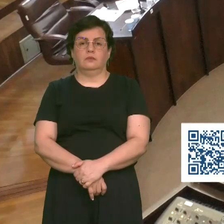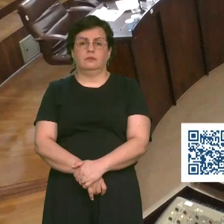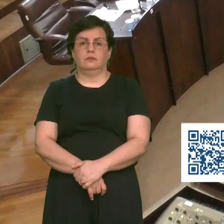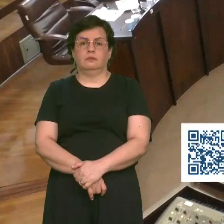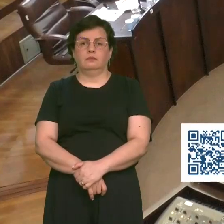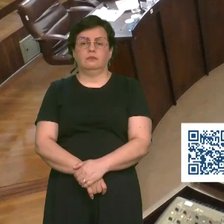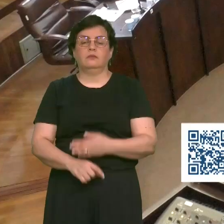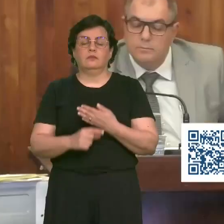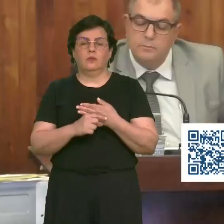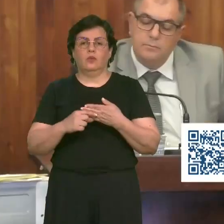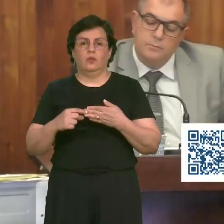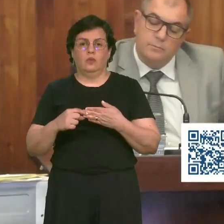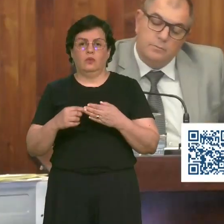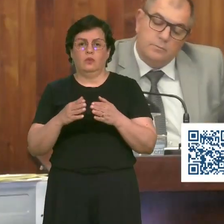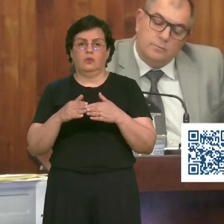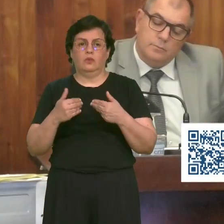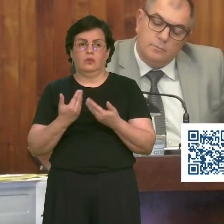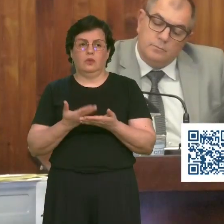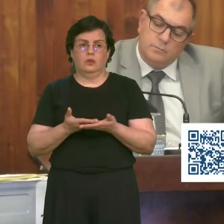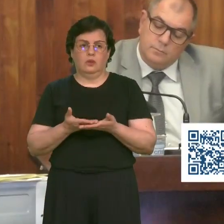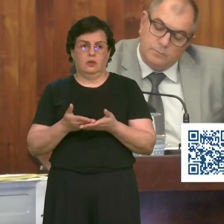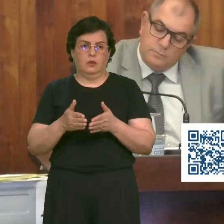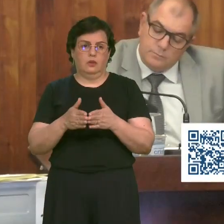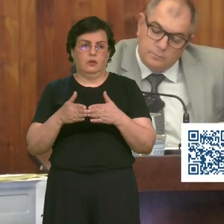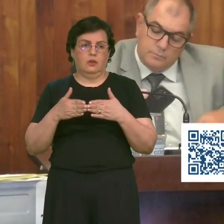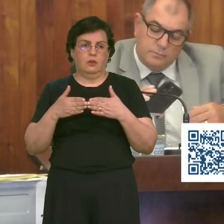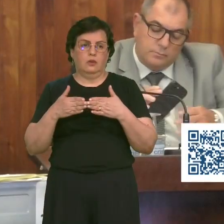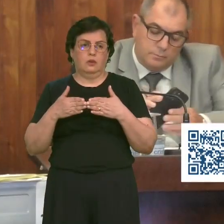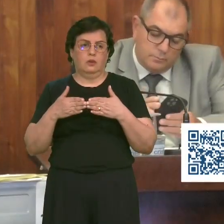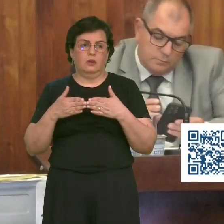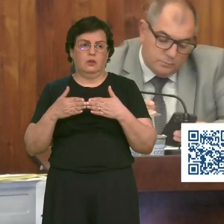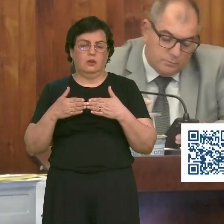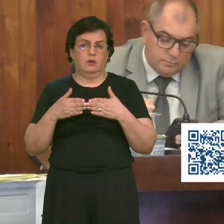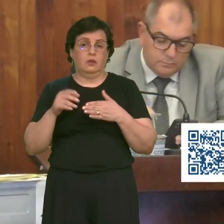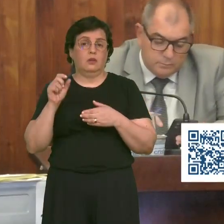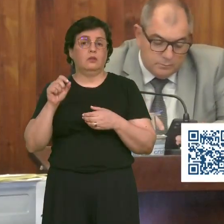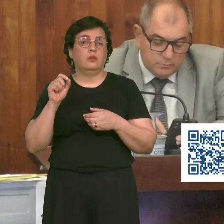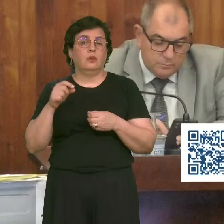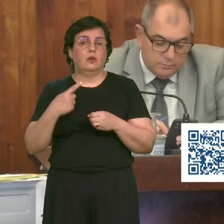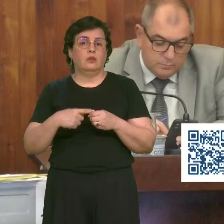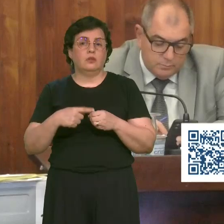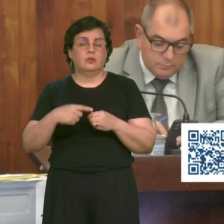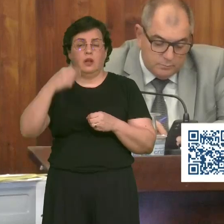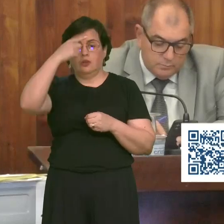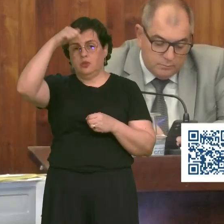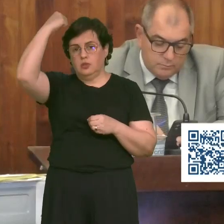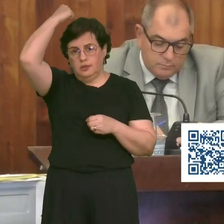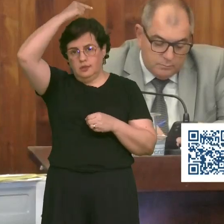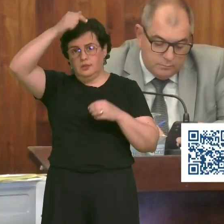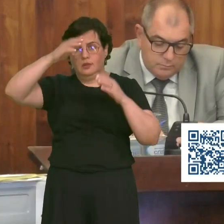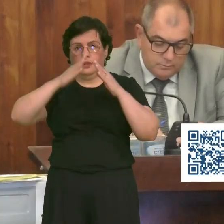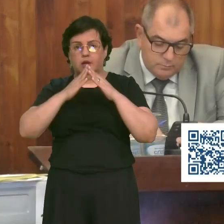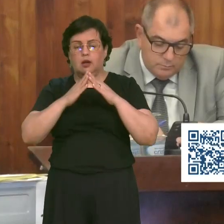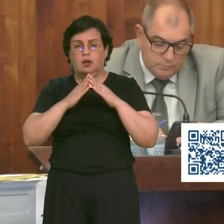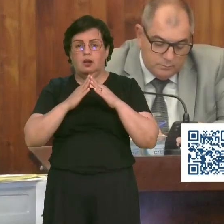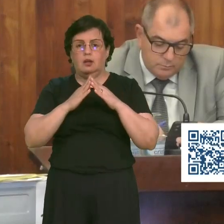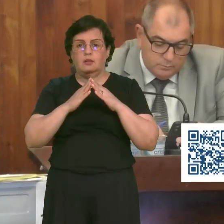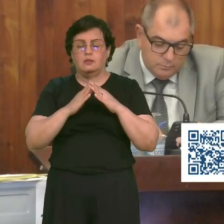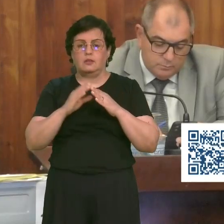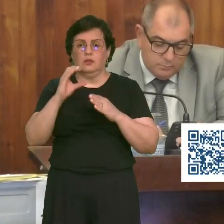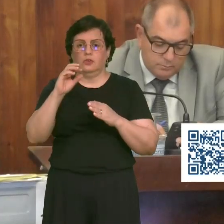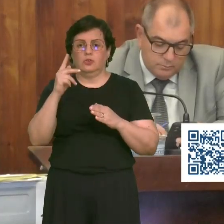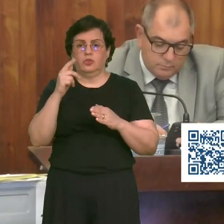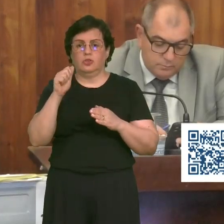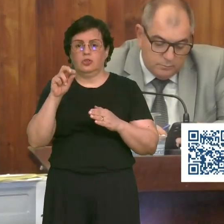o autor do requerimento solicita em qual cidade a Santa Casa de Xavantes opera